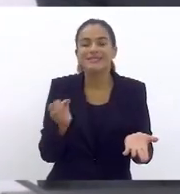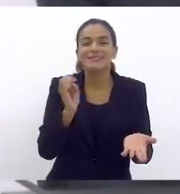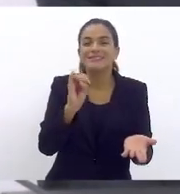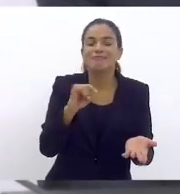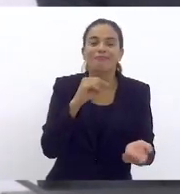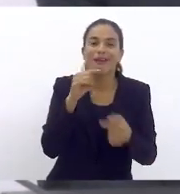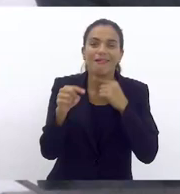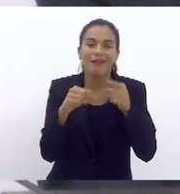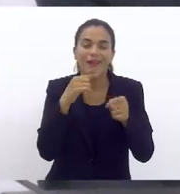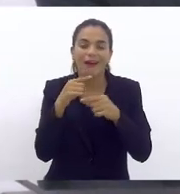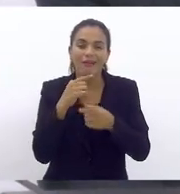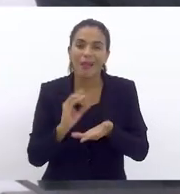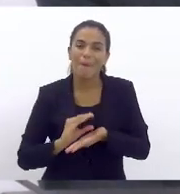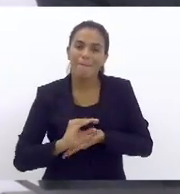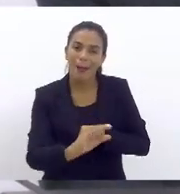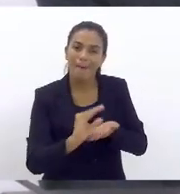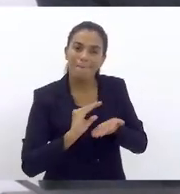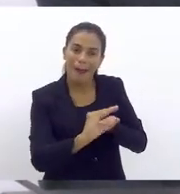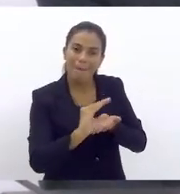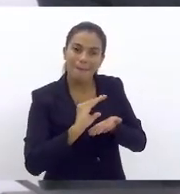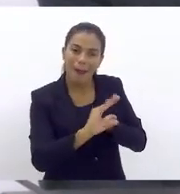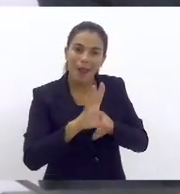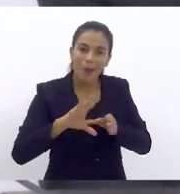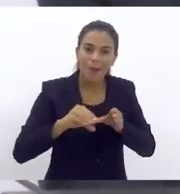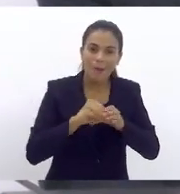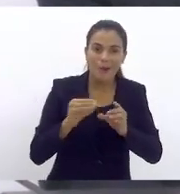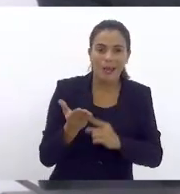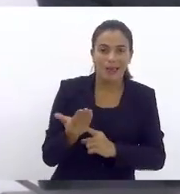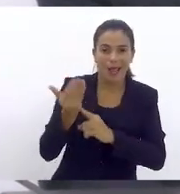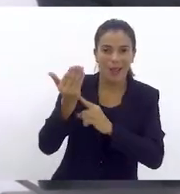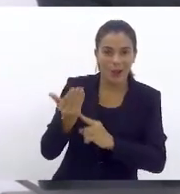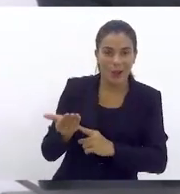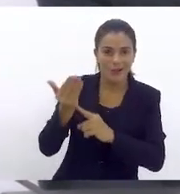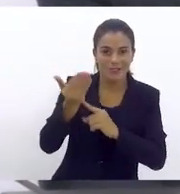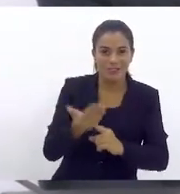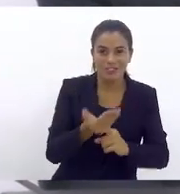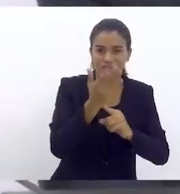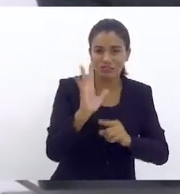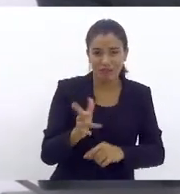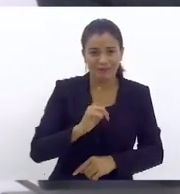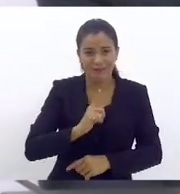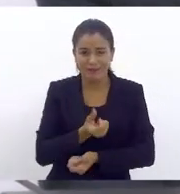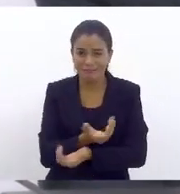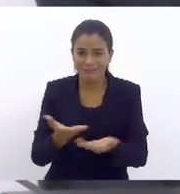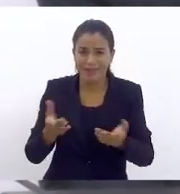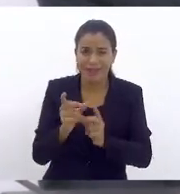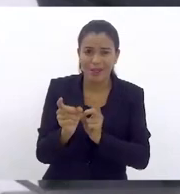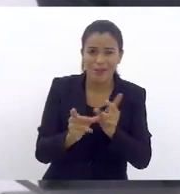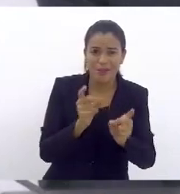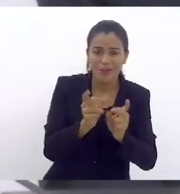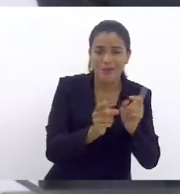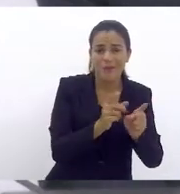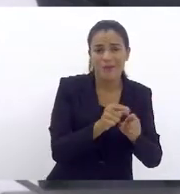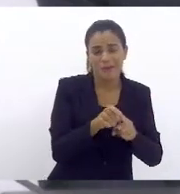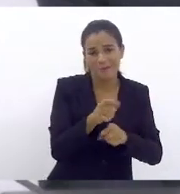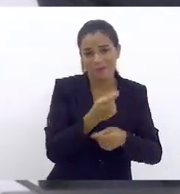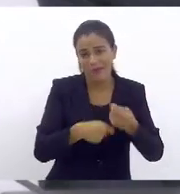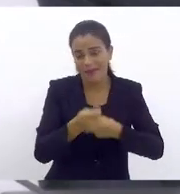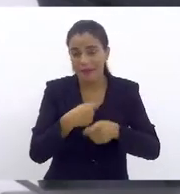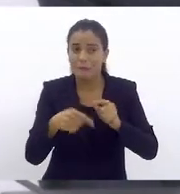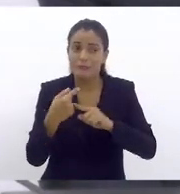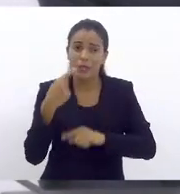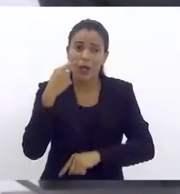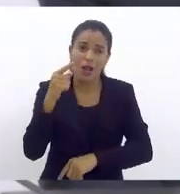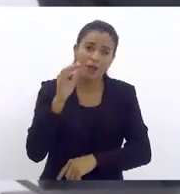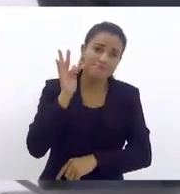adianta apenas investir na incorporação tecnológica de tecnologias que já estão no mercado mas nós temos que tentar acompanhar e olhar para